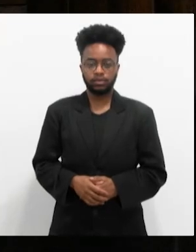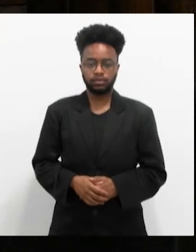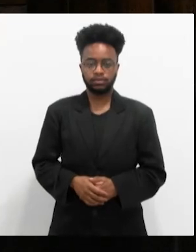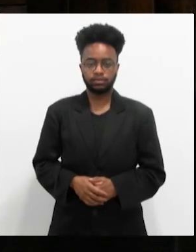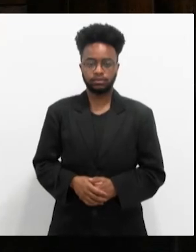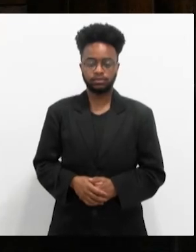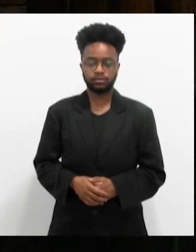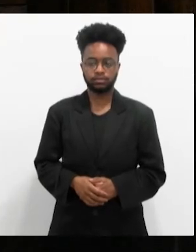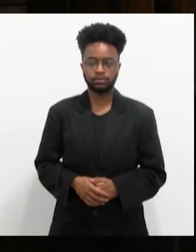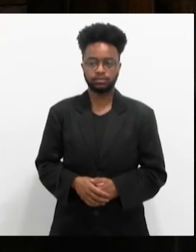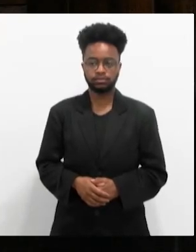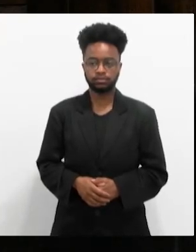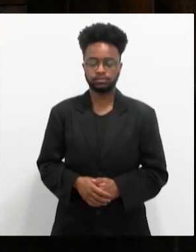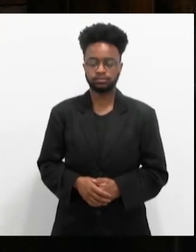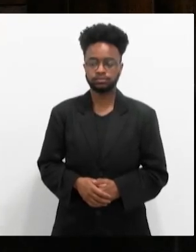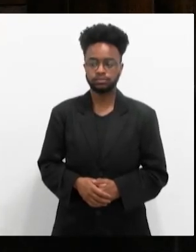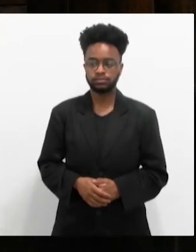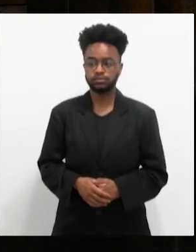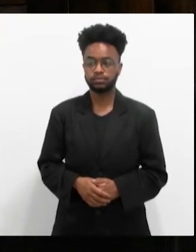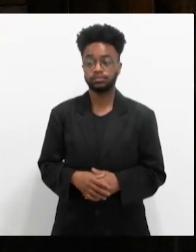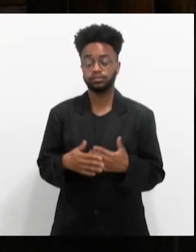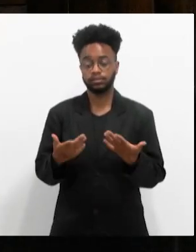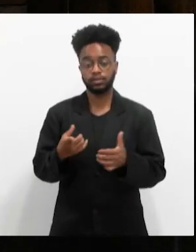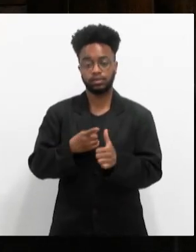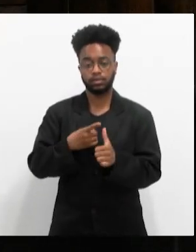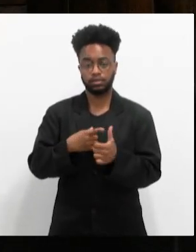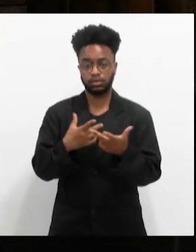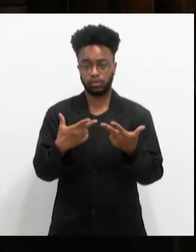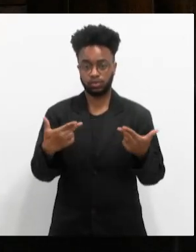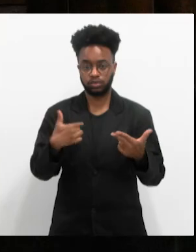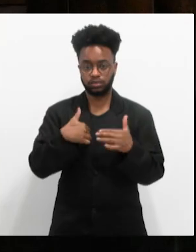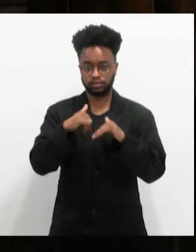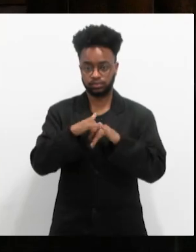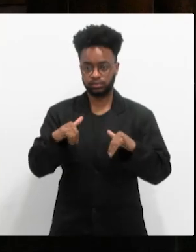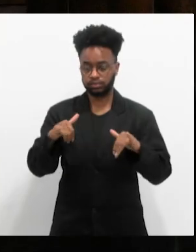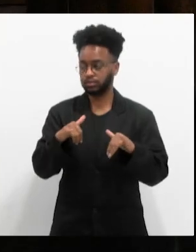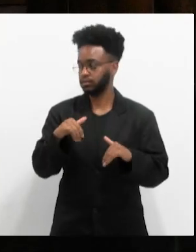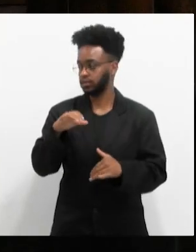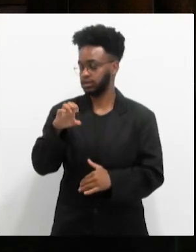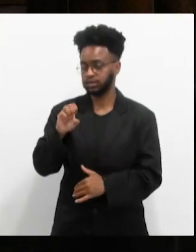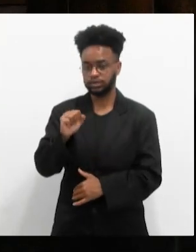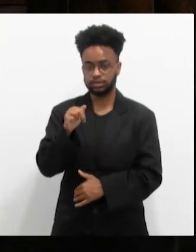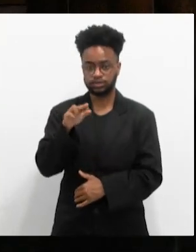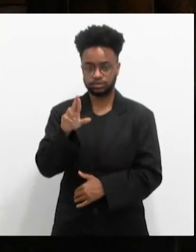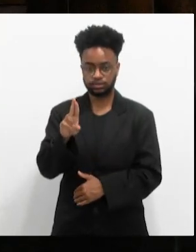Então, o primeiro ponto que registrei, que